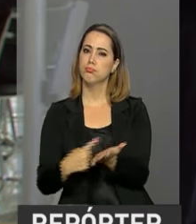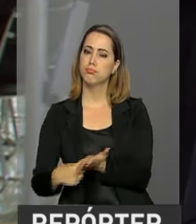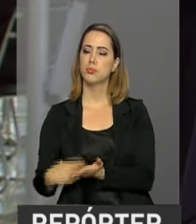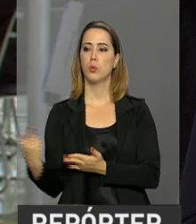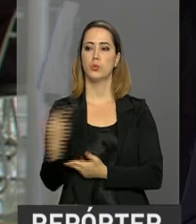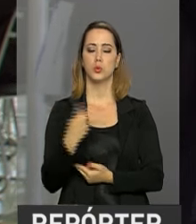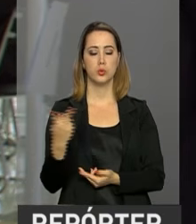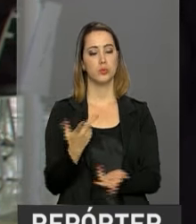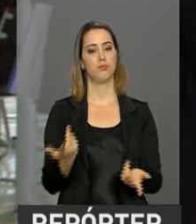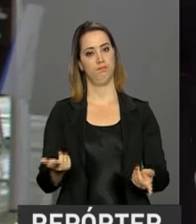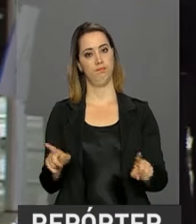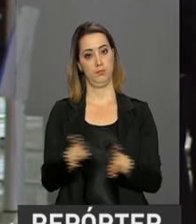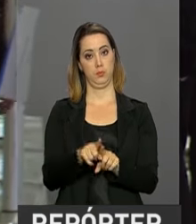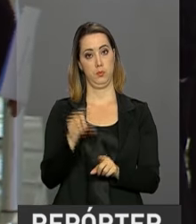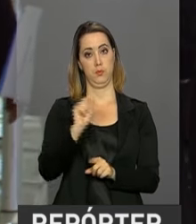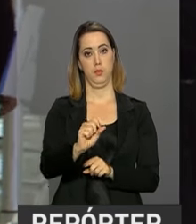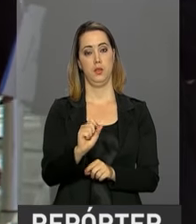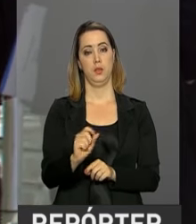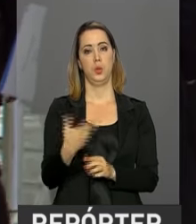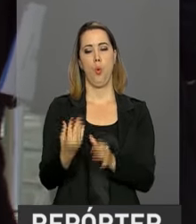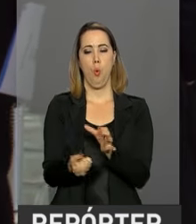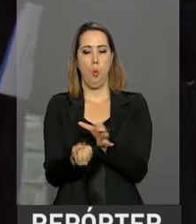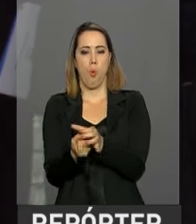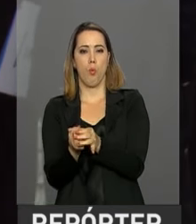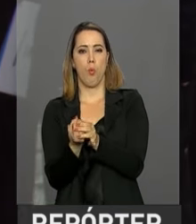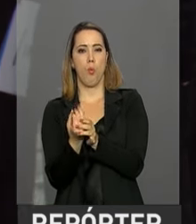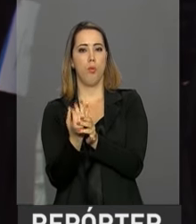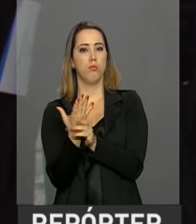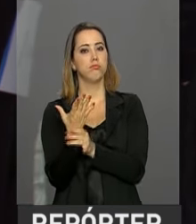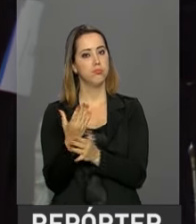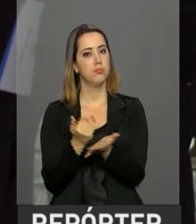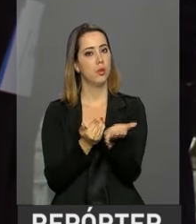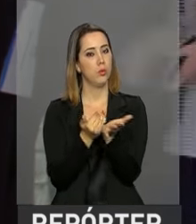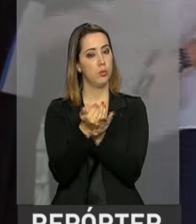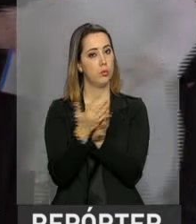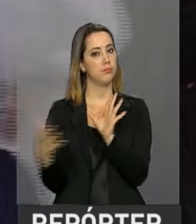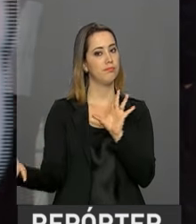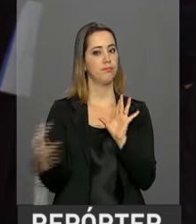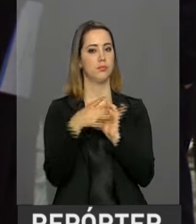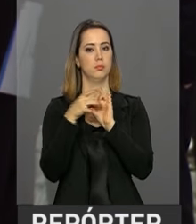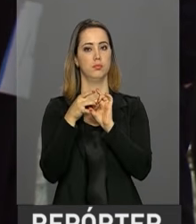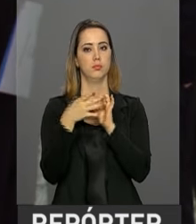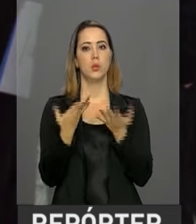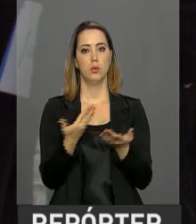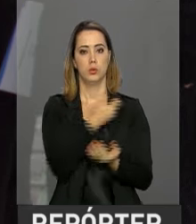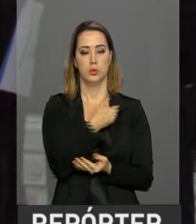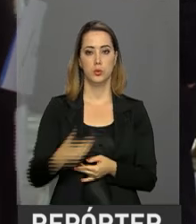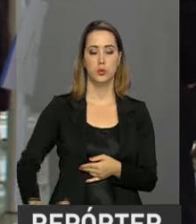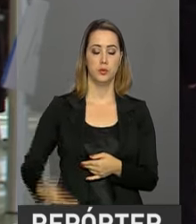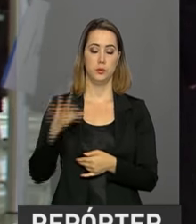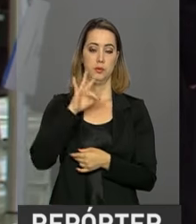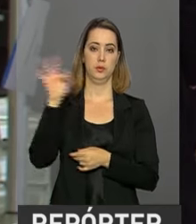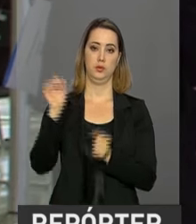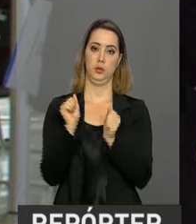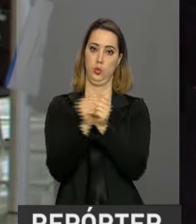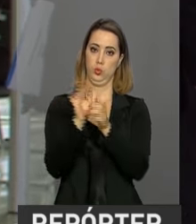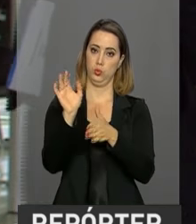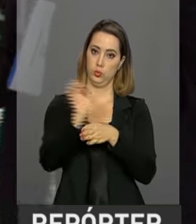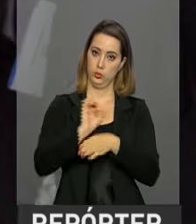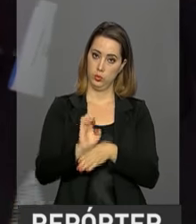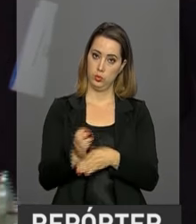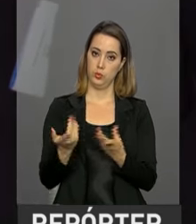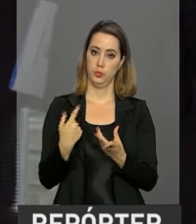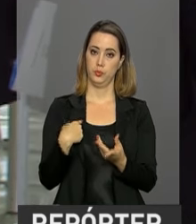segundo o Pezão esse documento seria uma embrião de um grande pacto federativo com medidas que auxiliam os estados mas que também exijam contrap